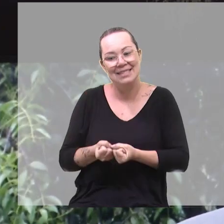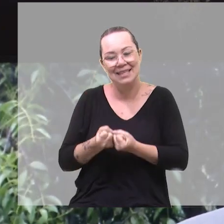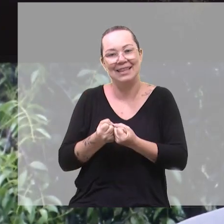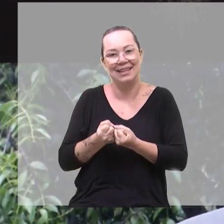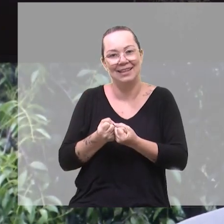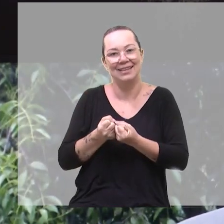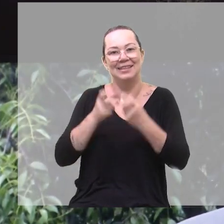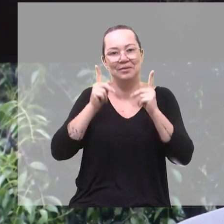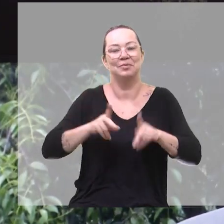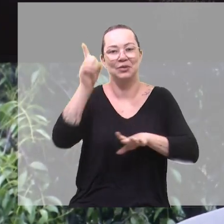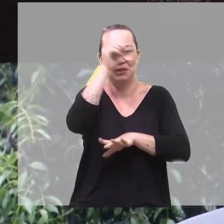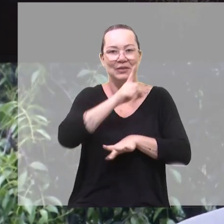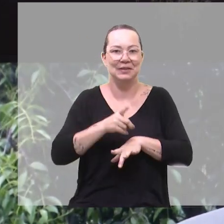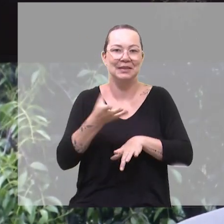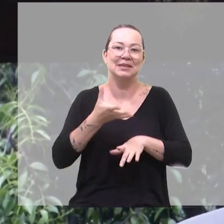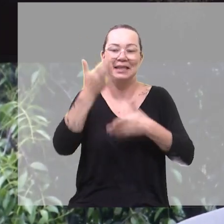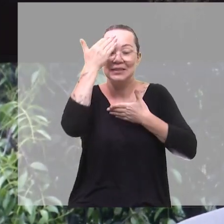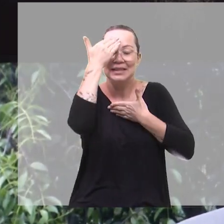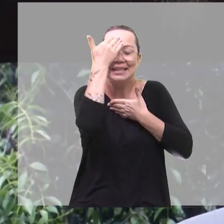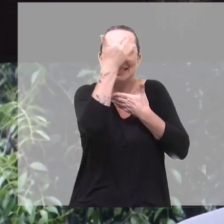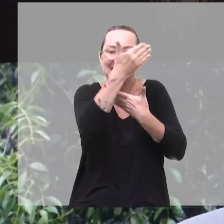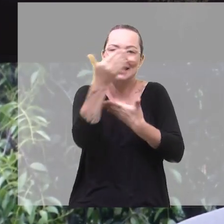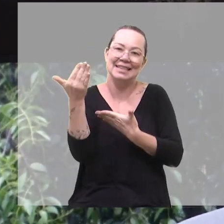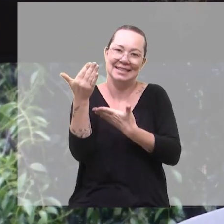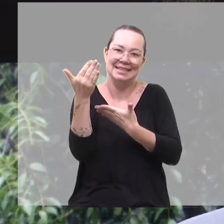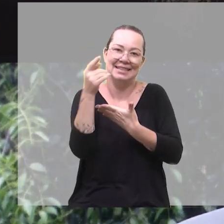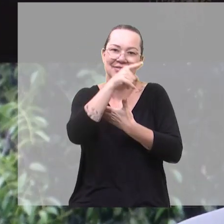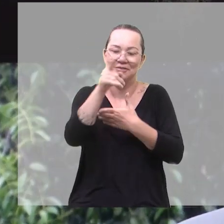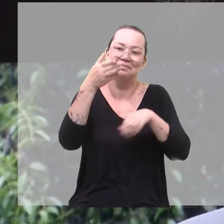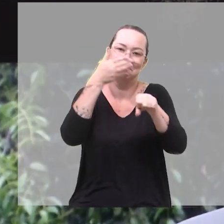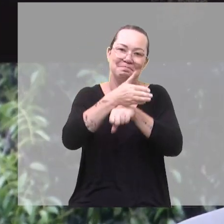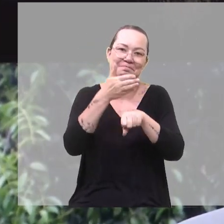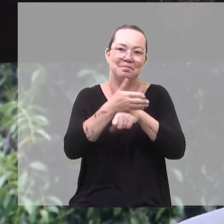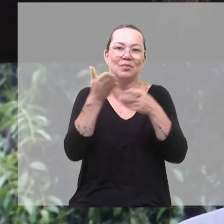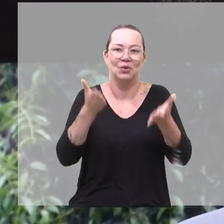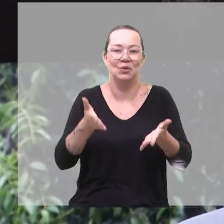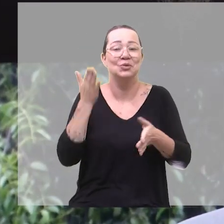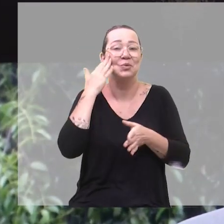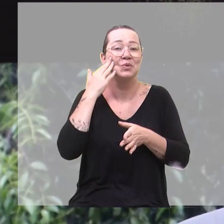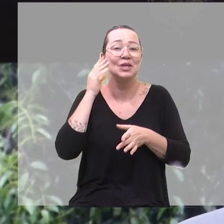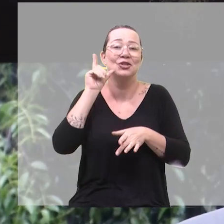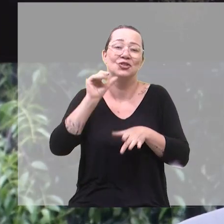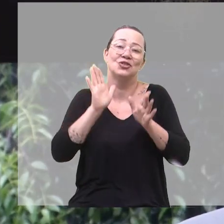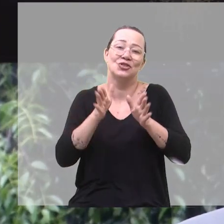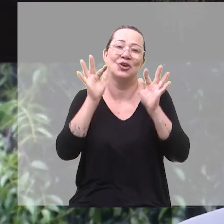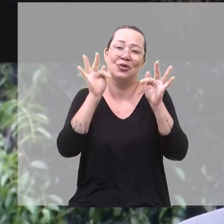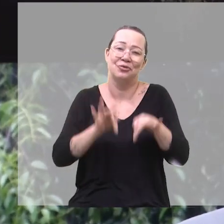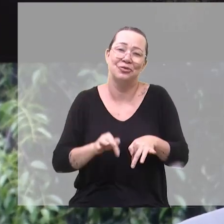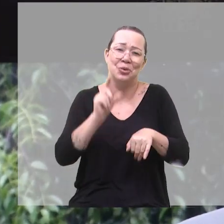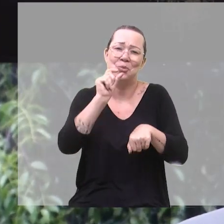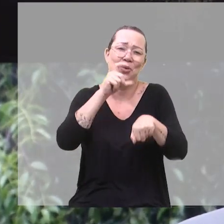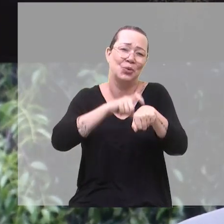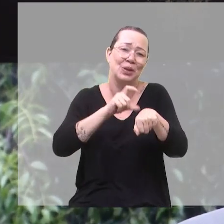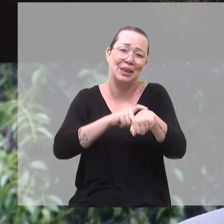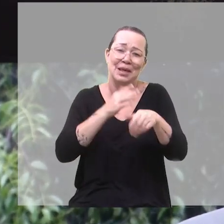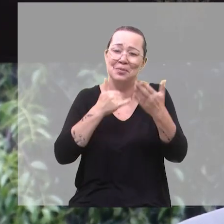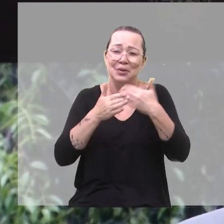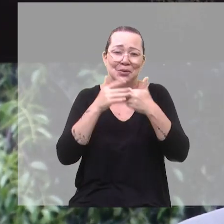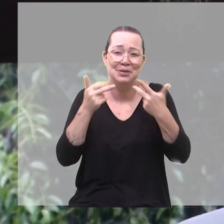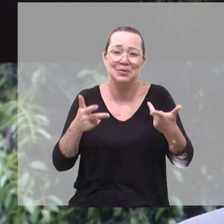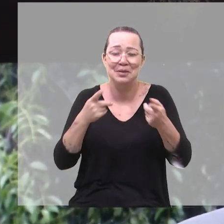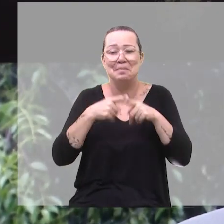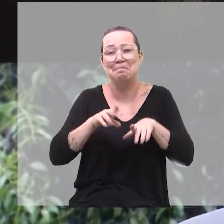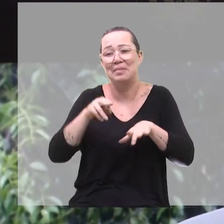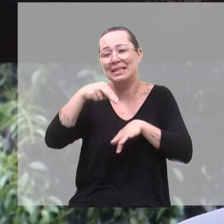então, nossas pessoas com deficiência. Eu quero muito agradecer, então, os nossos participantes. Eu sei que estamos chegando ao final e é sempre pouco tempo